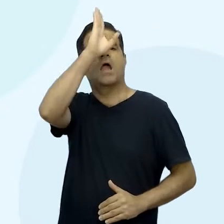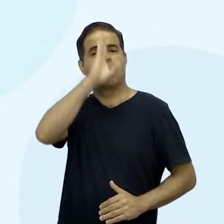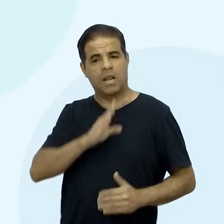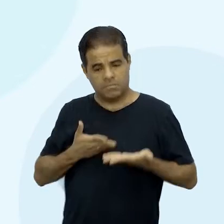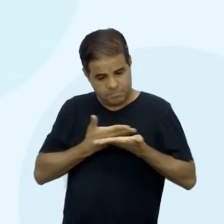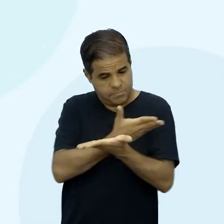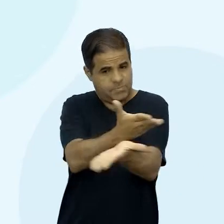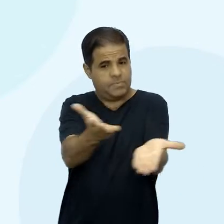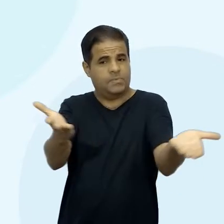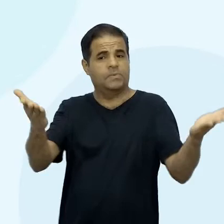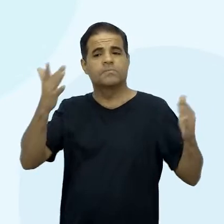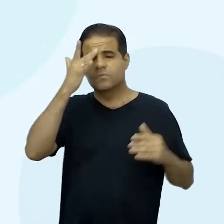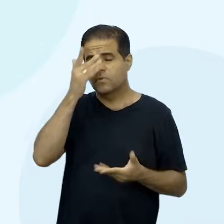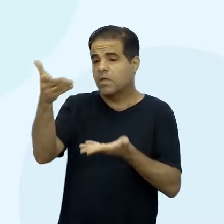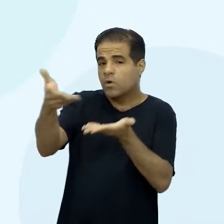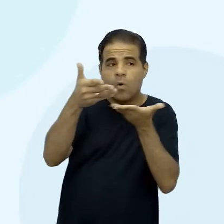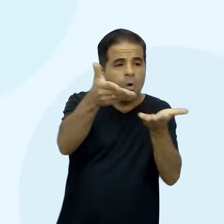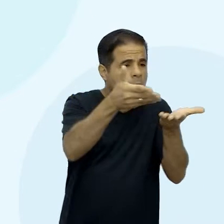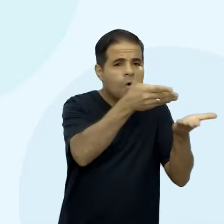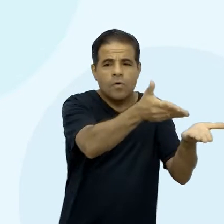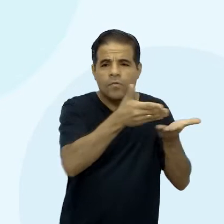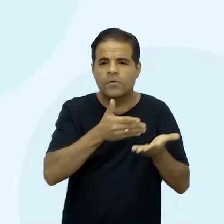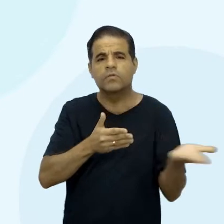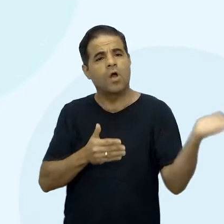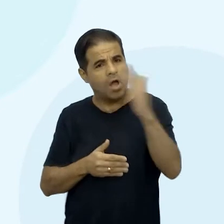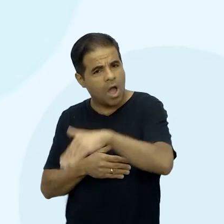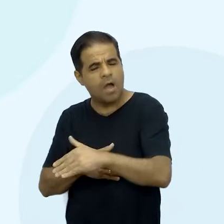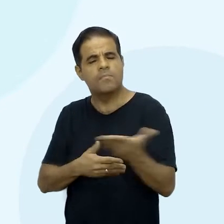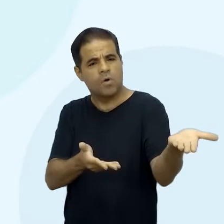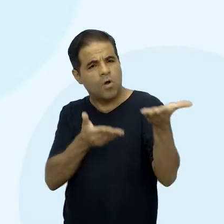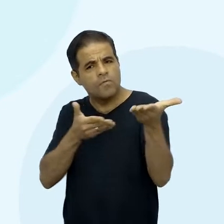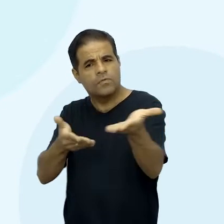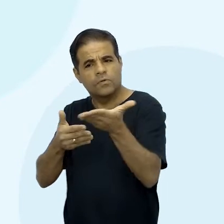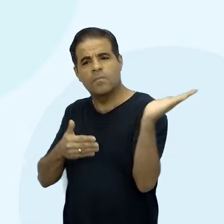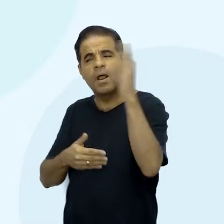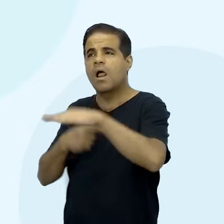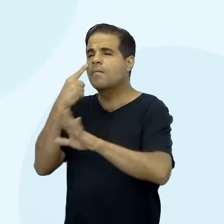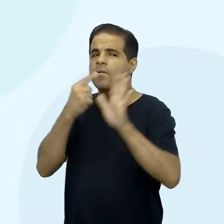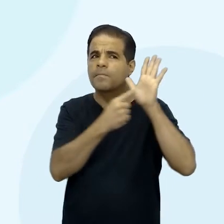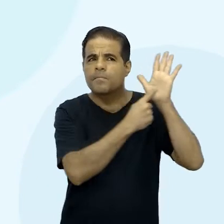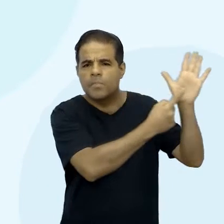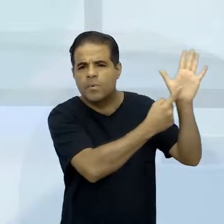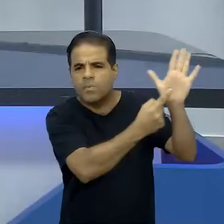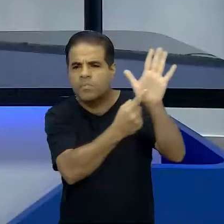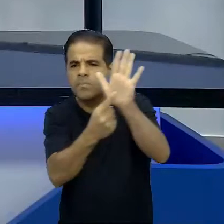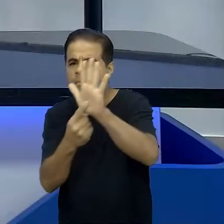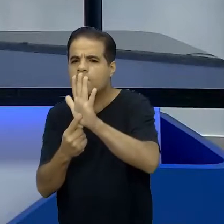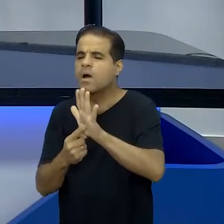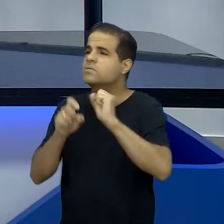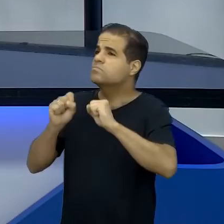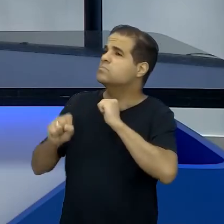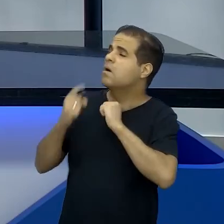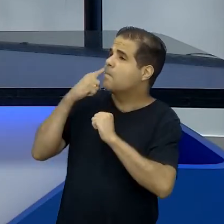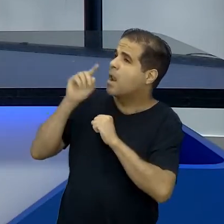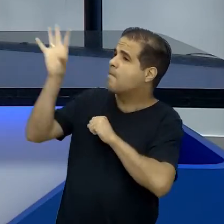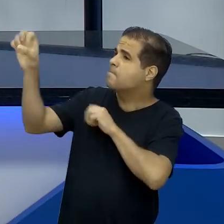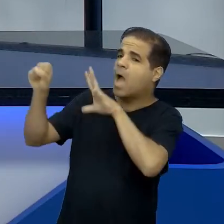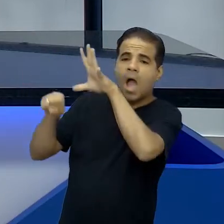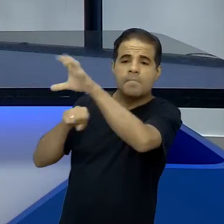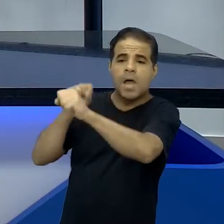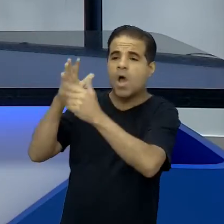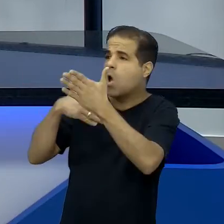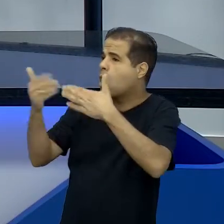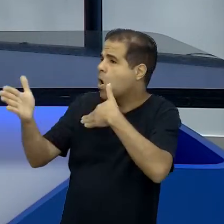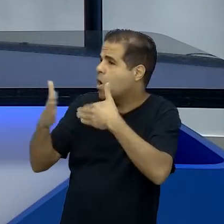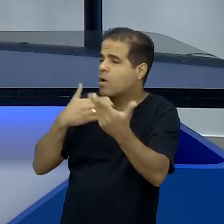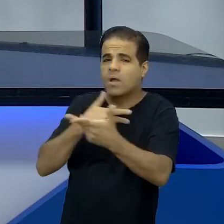ao público. Ele convidou todo mundo para ir na galeria. Certo. E você podia lá pegar o que você quisesse.